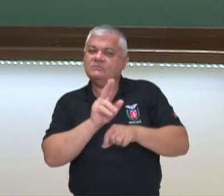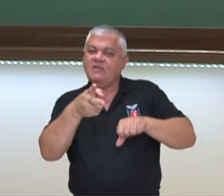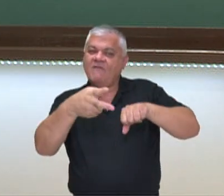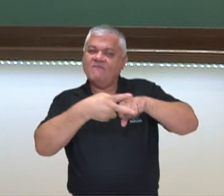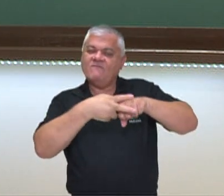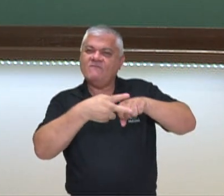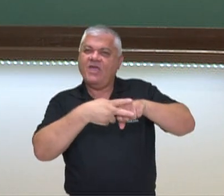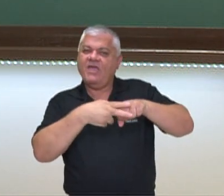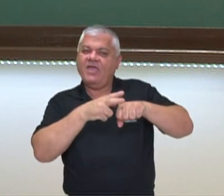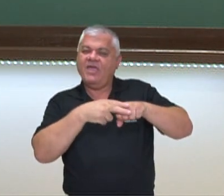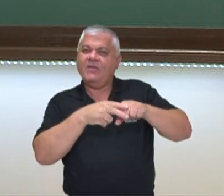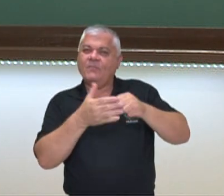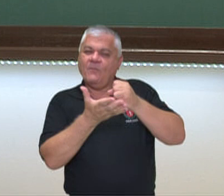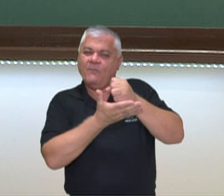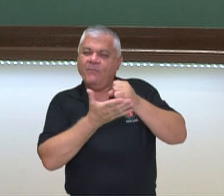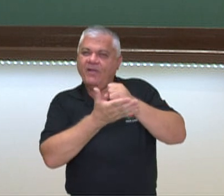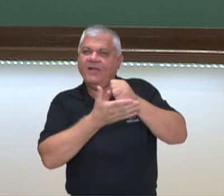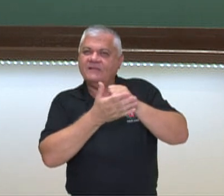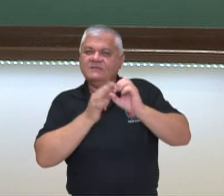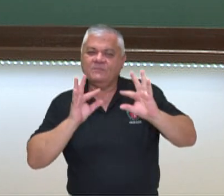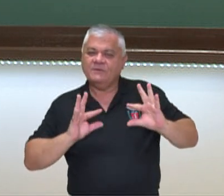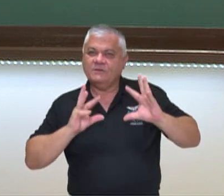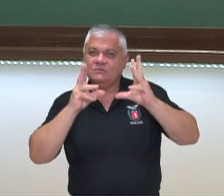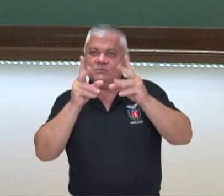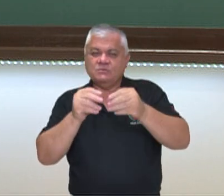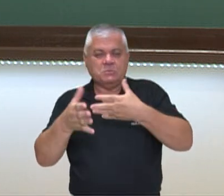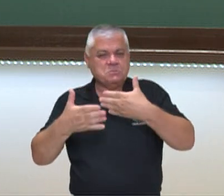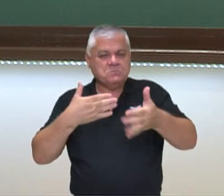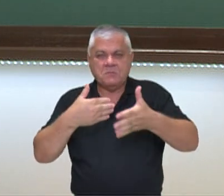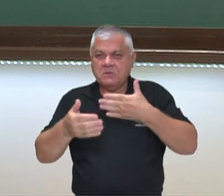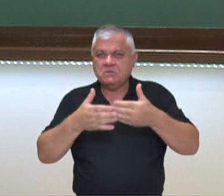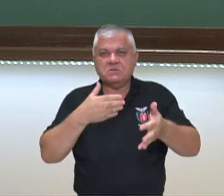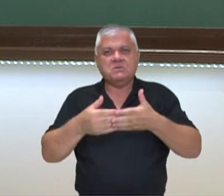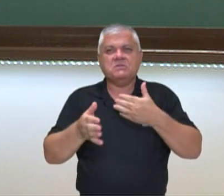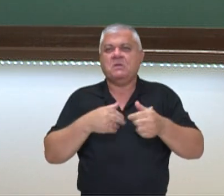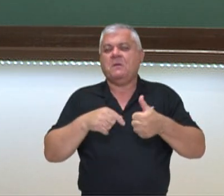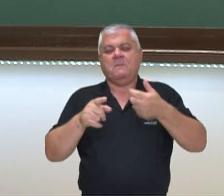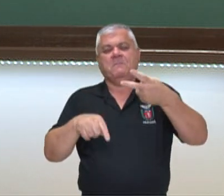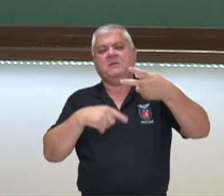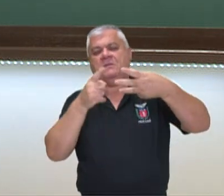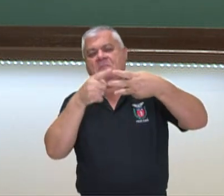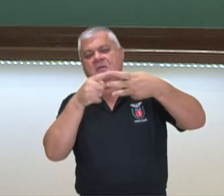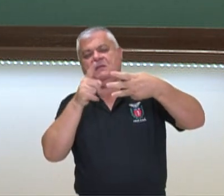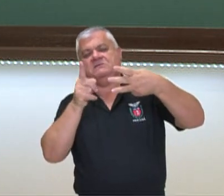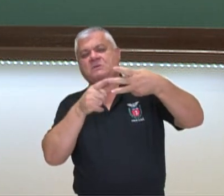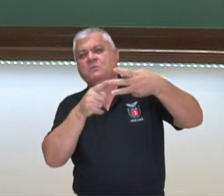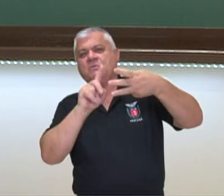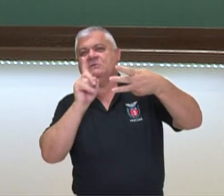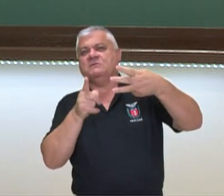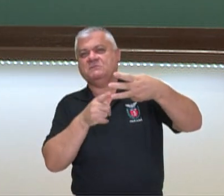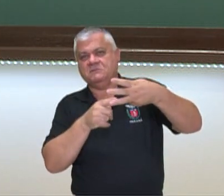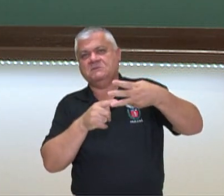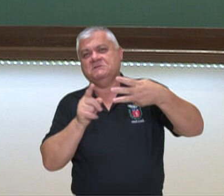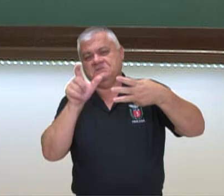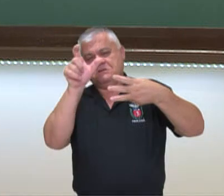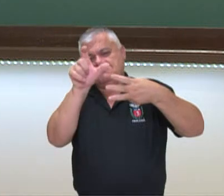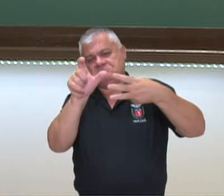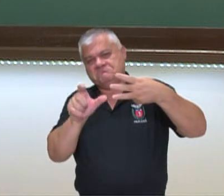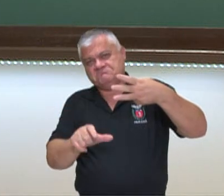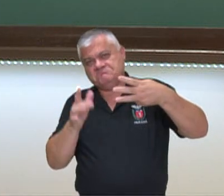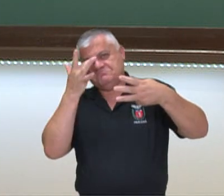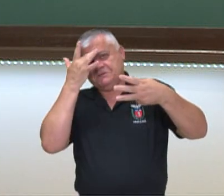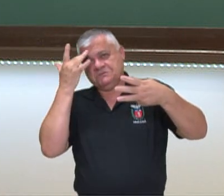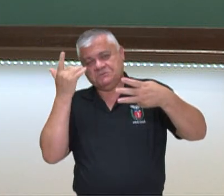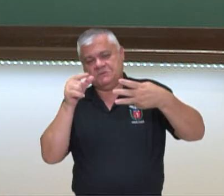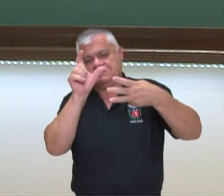na forma base para todas as pessoas, independente se for primeira pessoa do singular, segunda pessoa do singular ou as